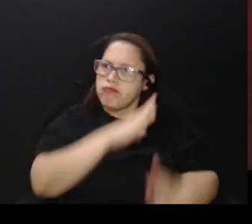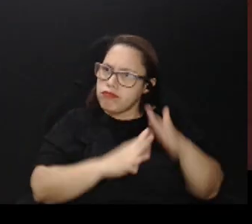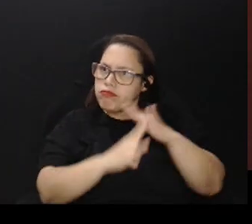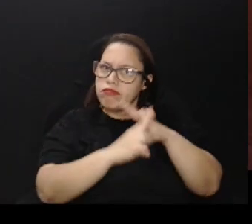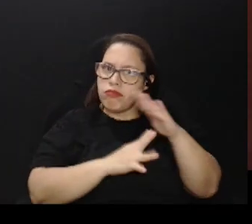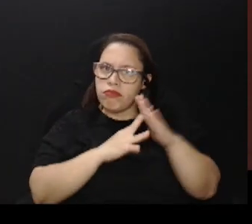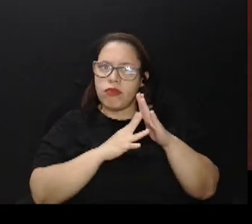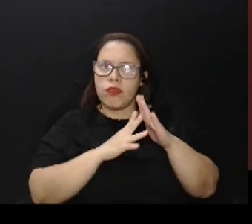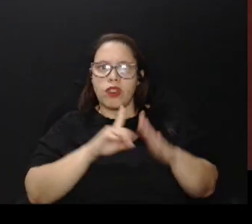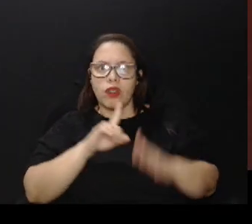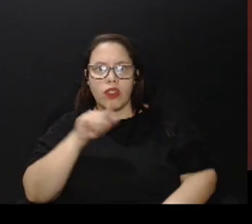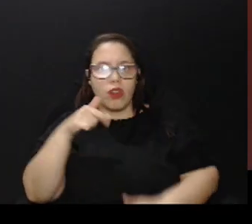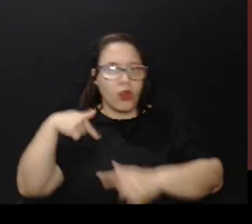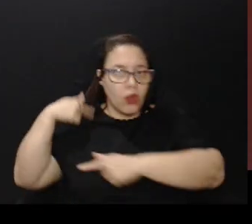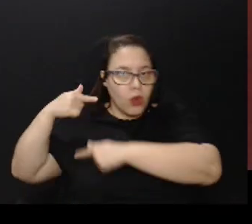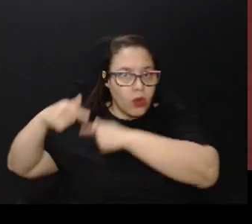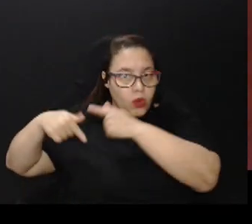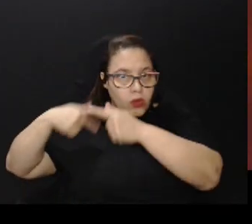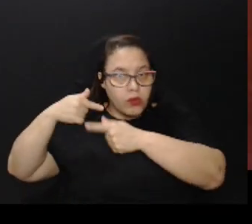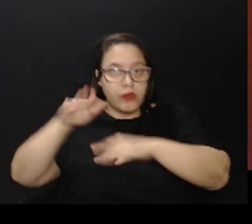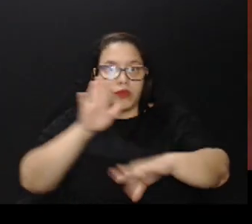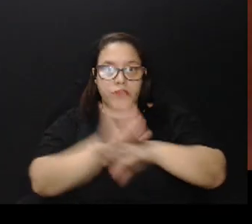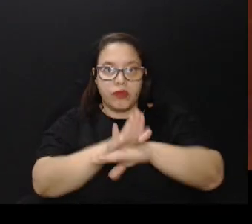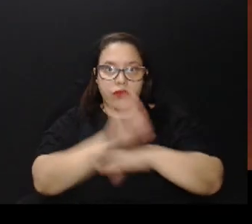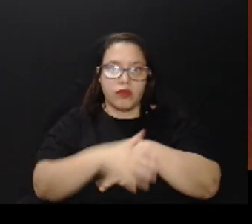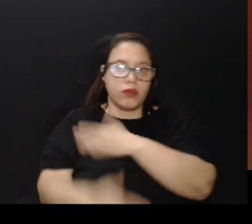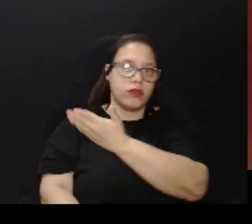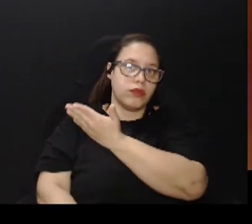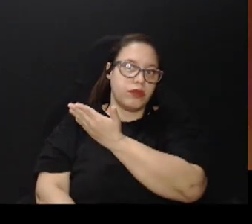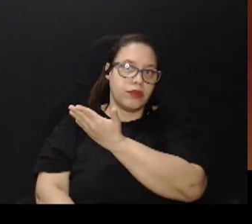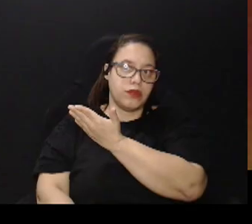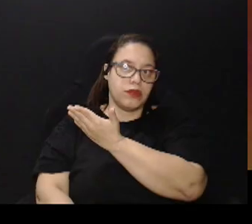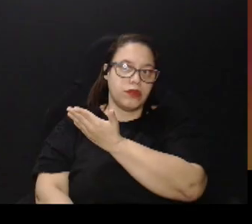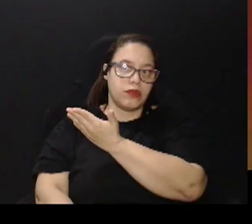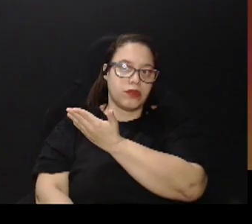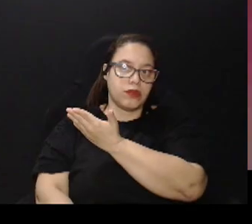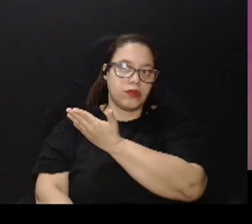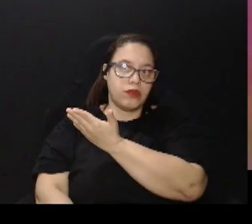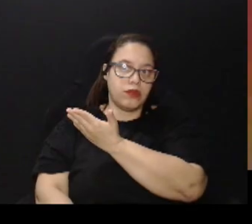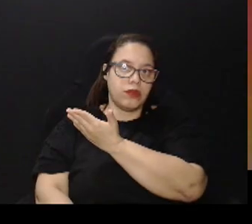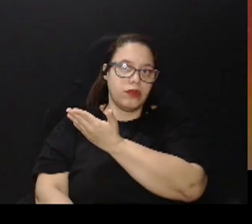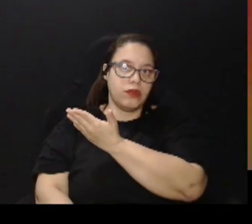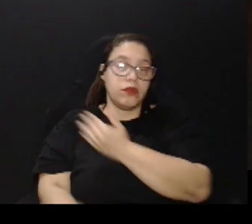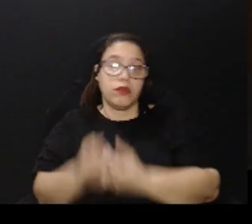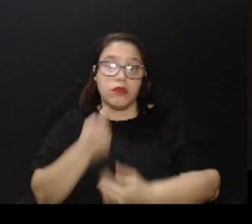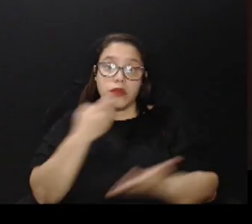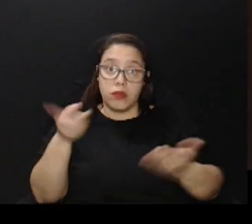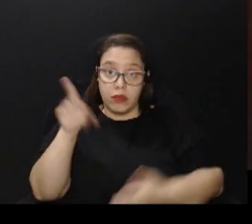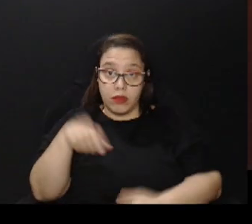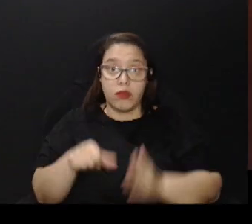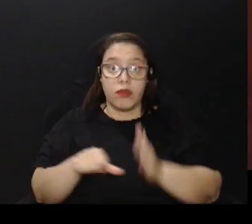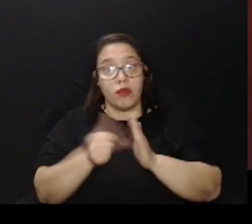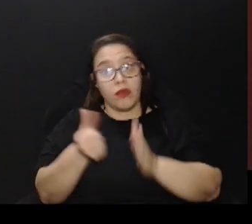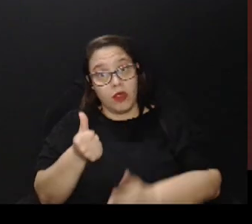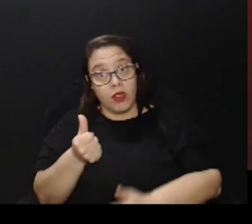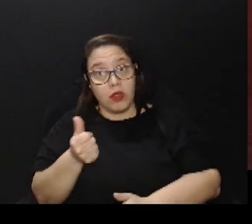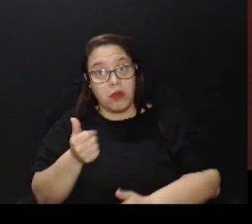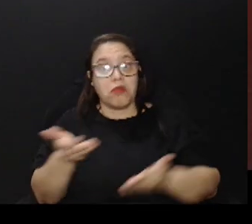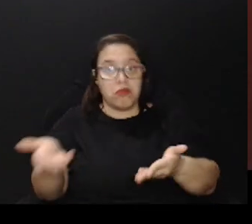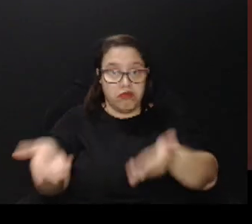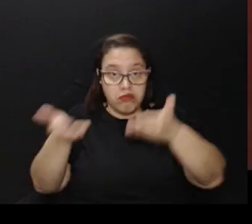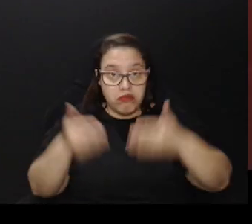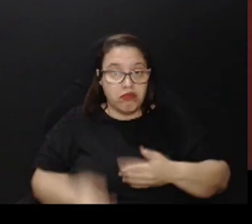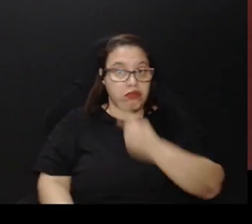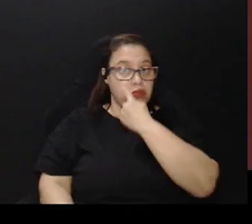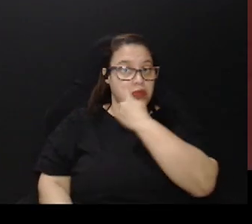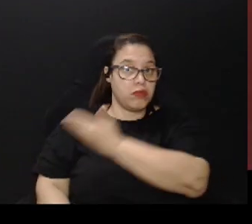descendentes, ajudaram a transformar Campinas na cidade que é hoje. Primeiro, uma cidade hospitaleira, né? A gente recebe a todos